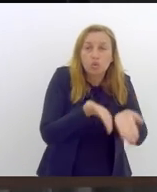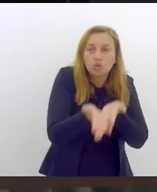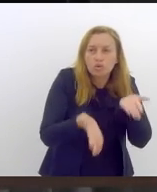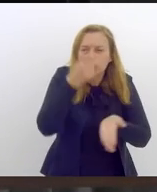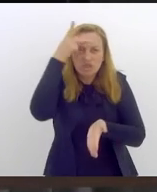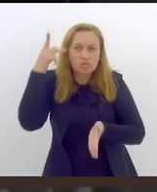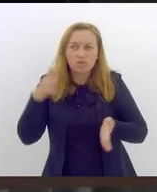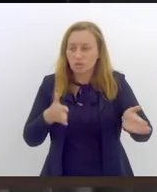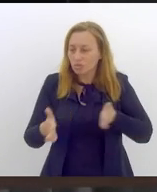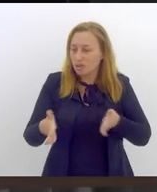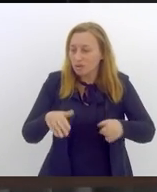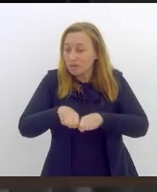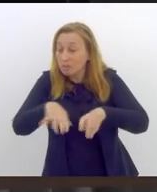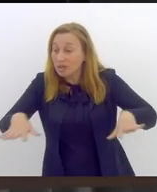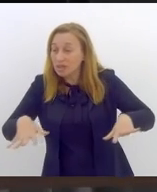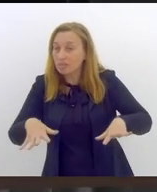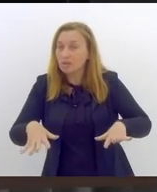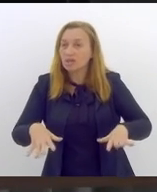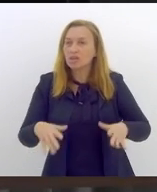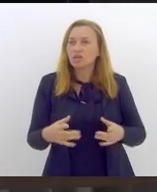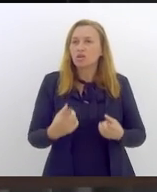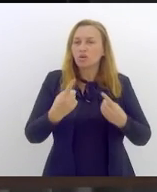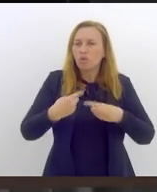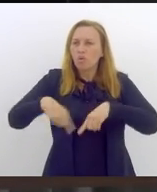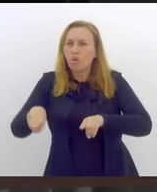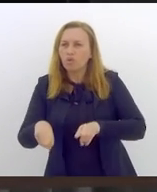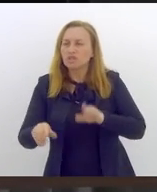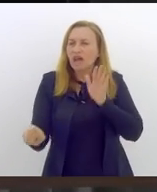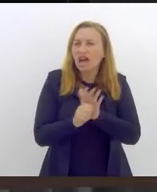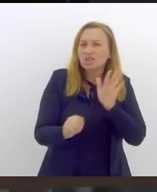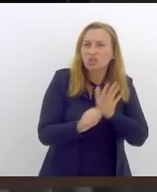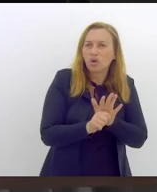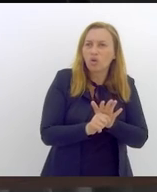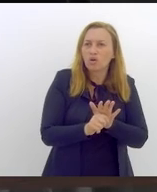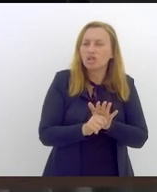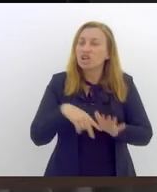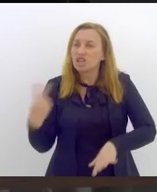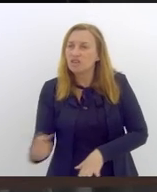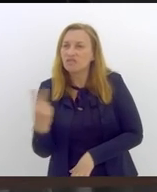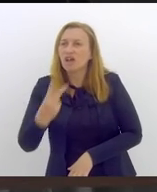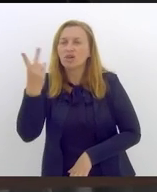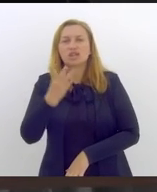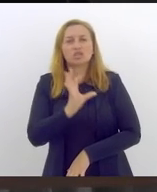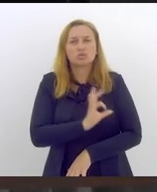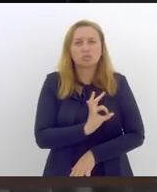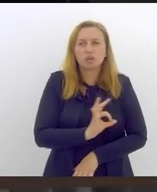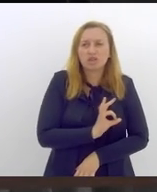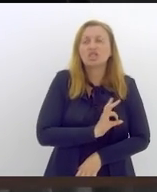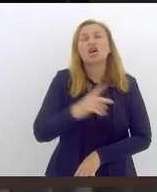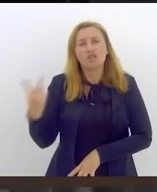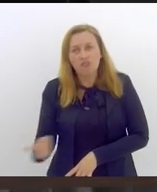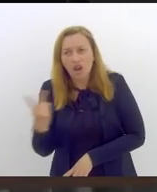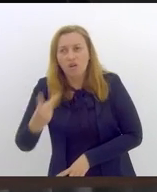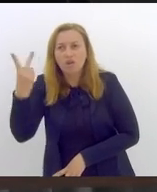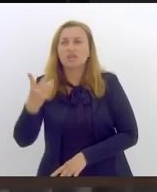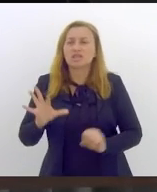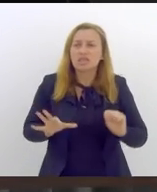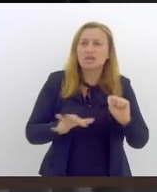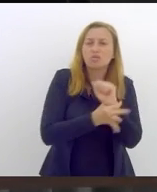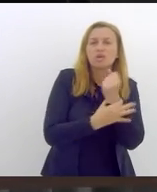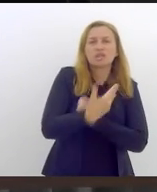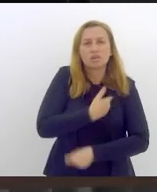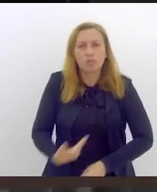durante a pandemia que combate o narcotráfico que valoriza os policiais que valoriza a segurança